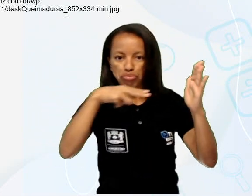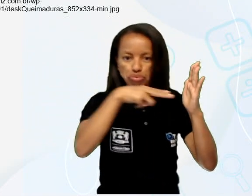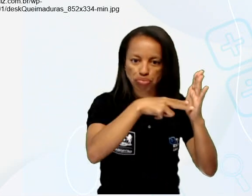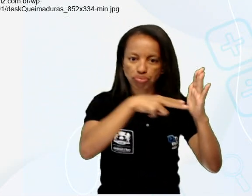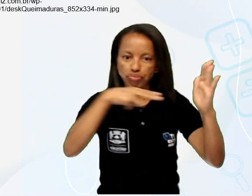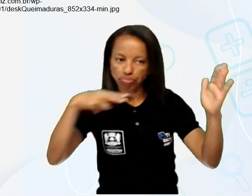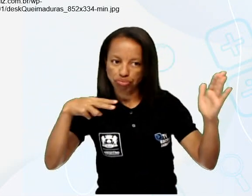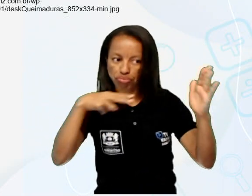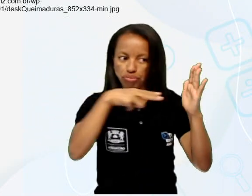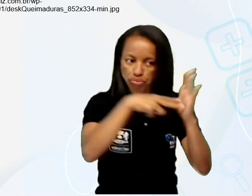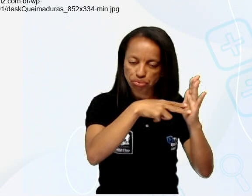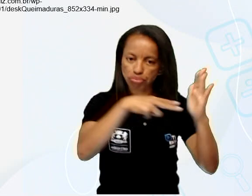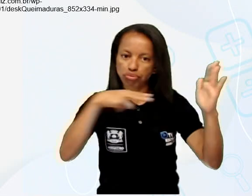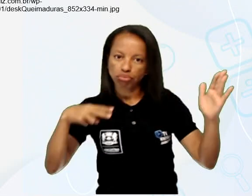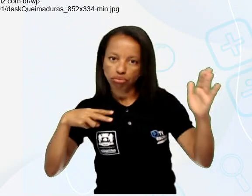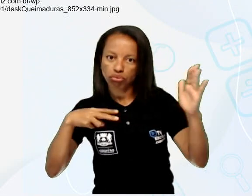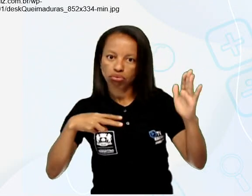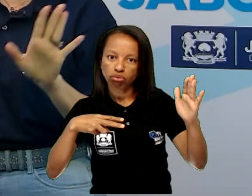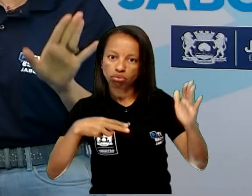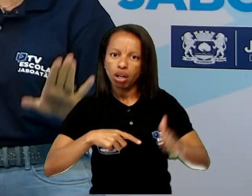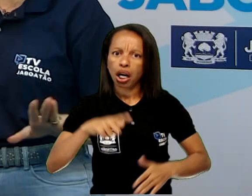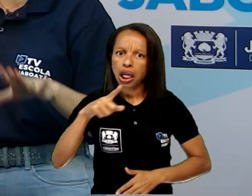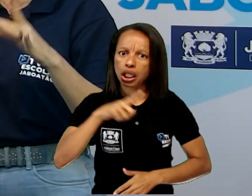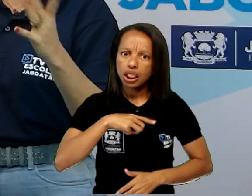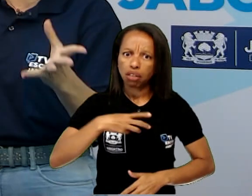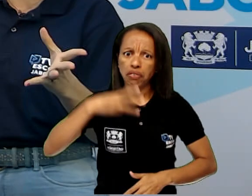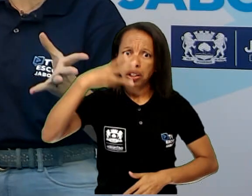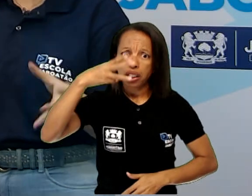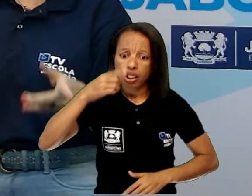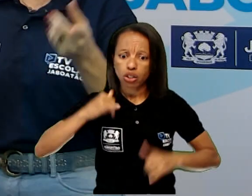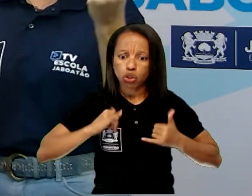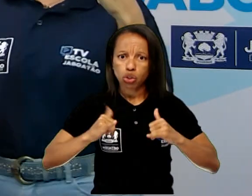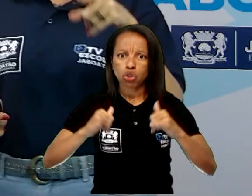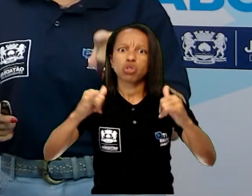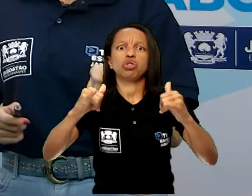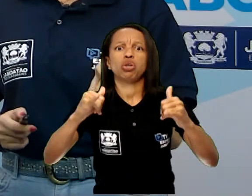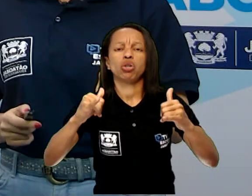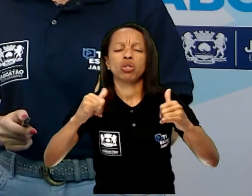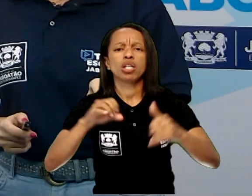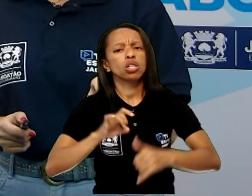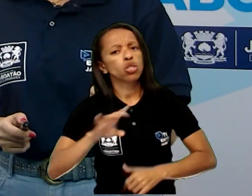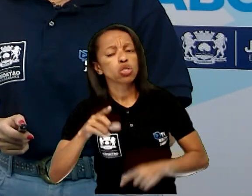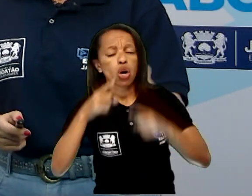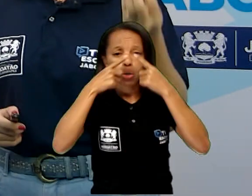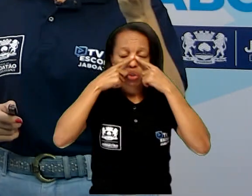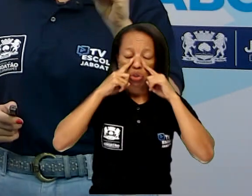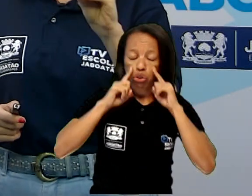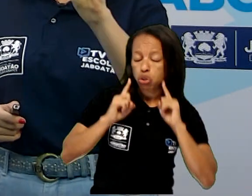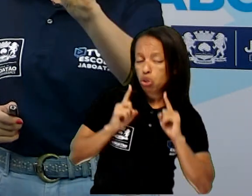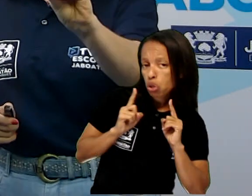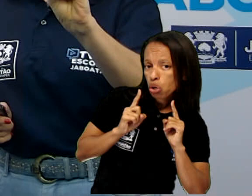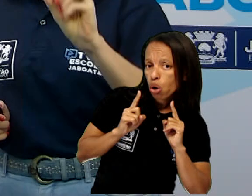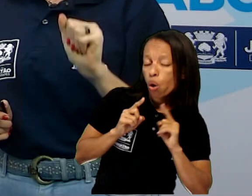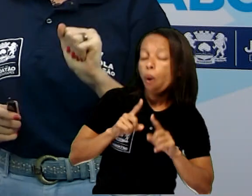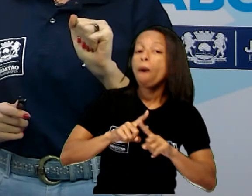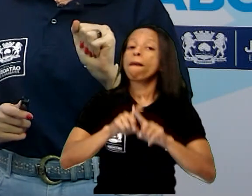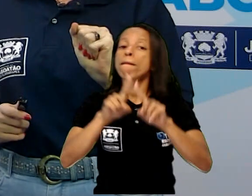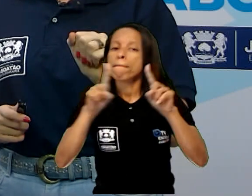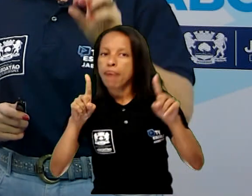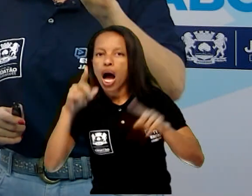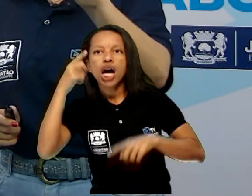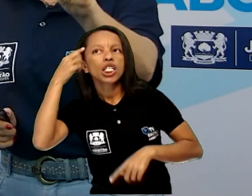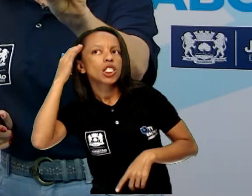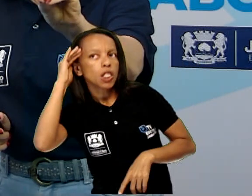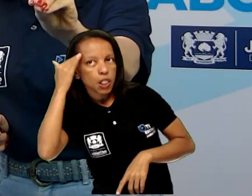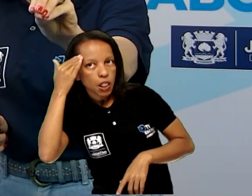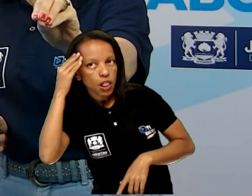honra e glória, ele não, né, não aconteceu nada, só tomou um susto, chorou, mas ele conseguiu entender que ali era um lugar de perigo,